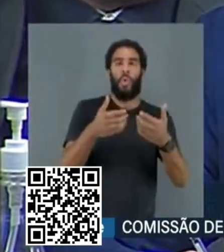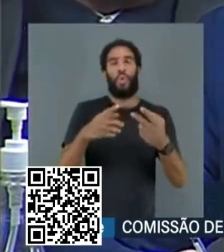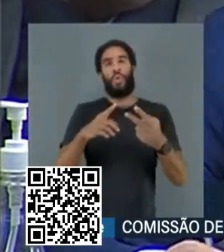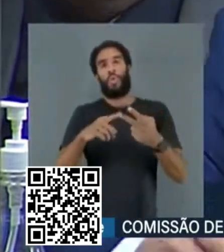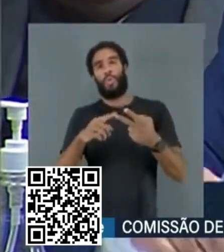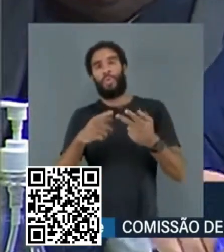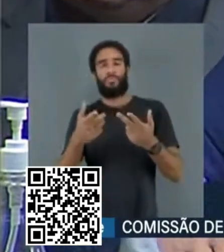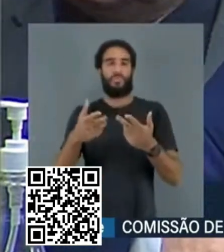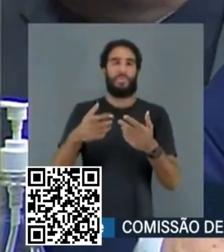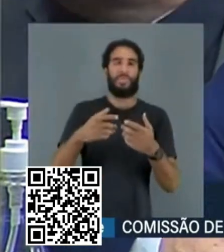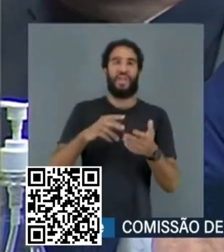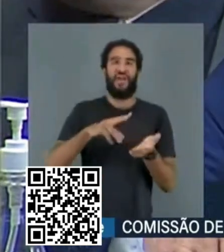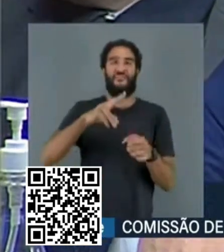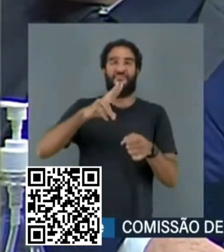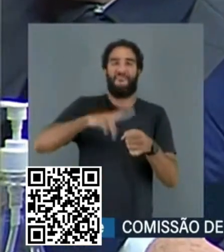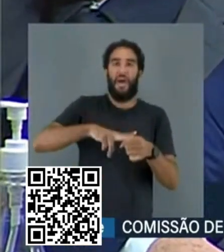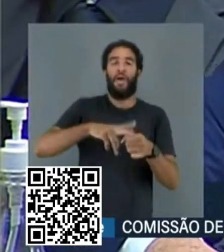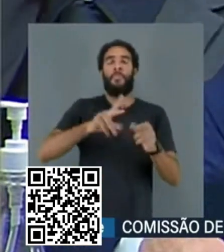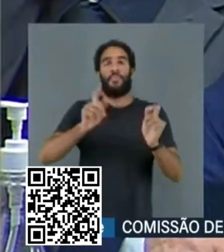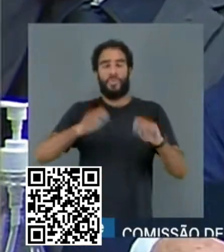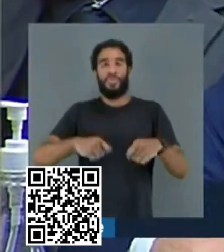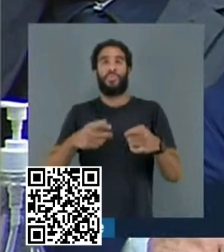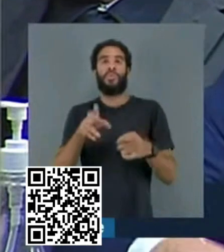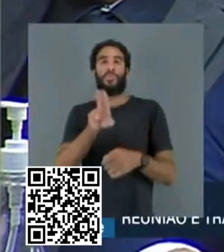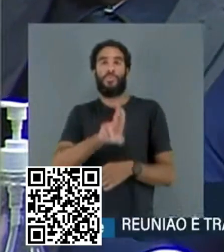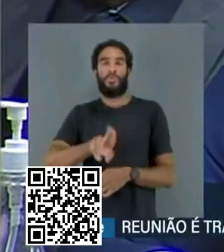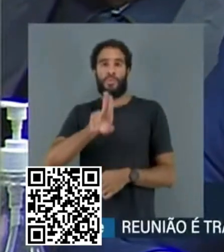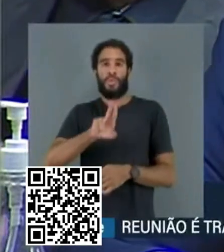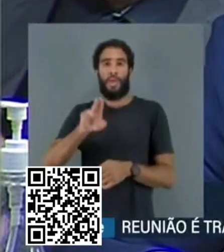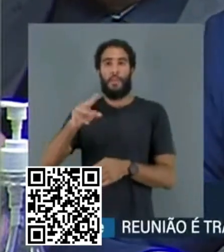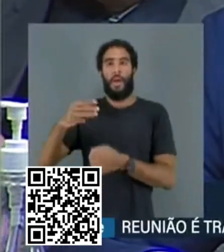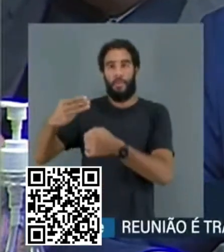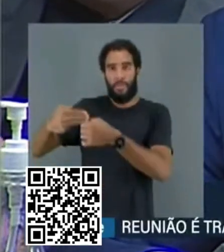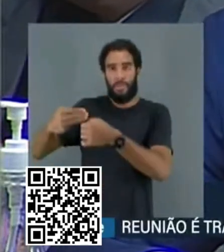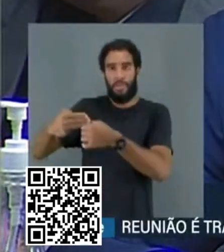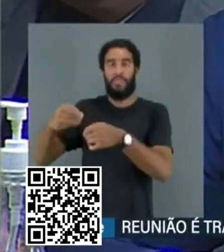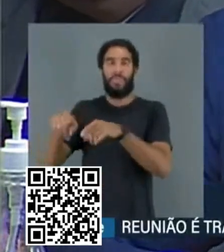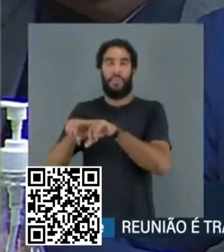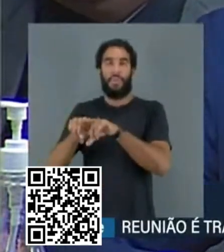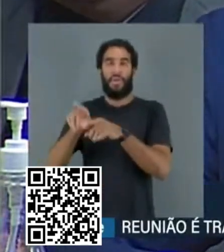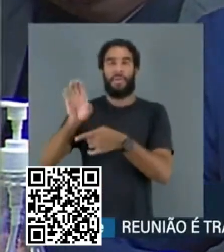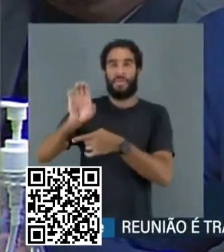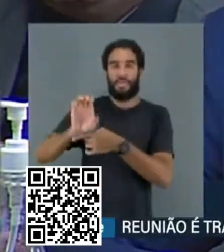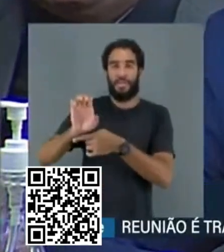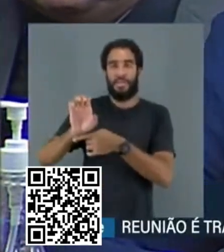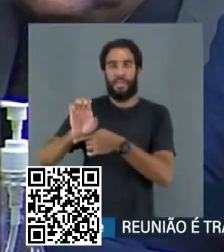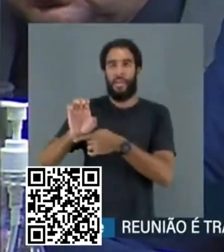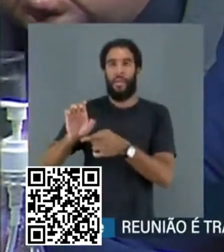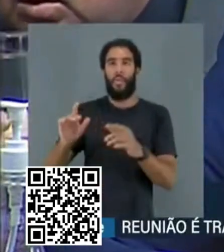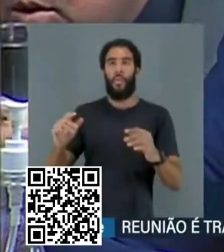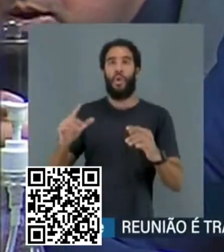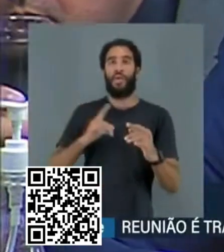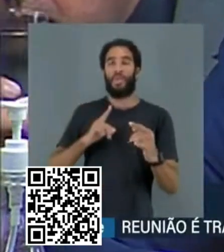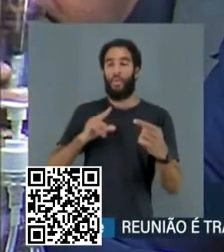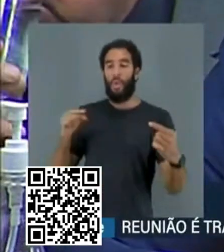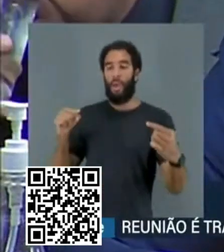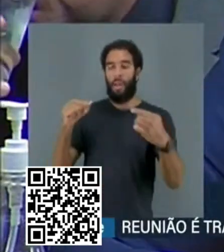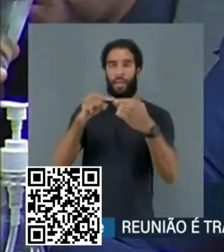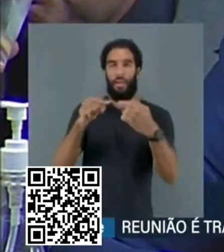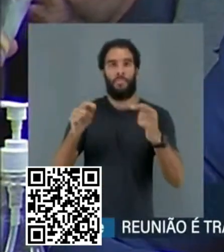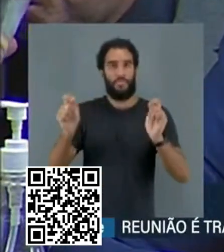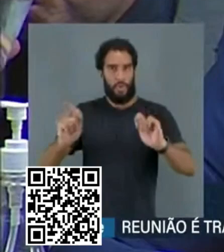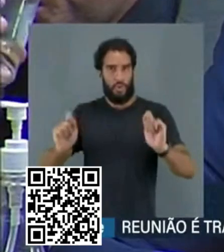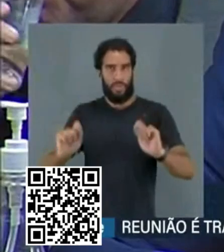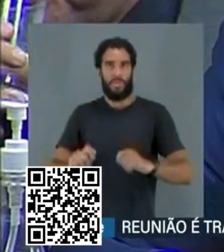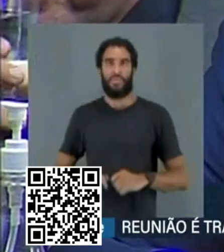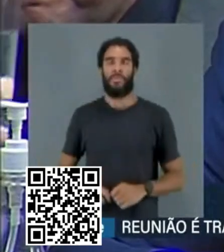serviço desse para extralimite municipal e extralimite estadual, ou seja, intermunicipal e interestadual.